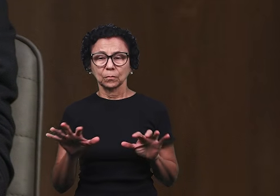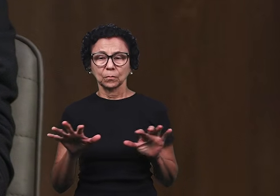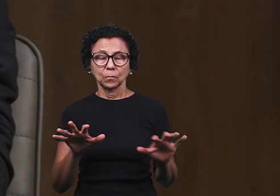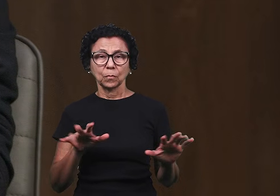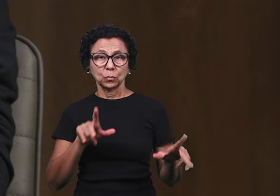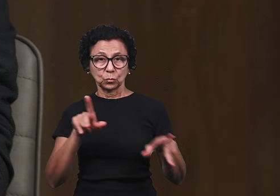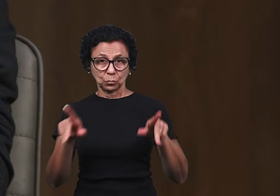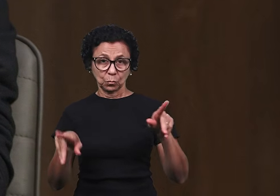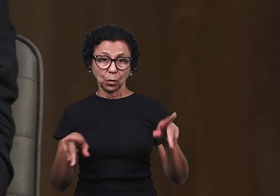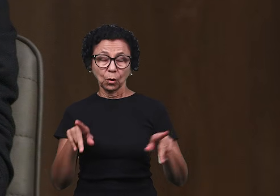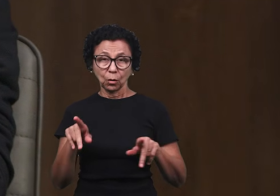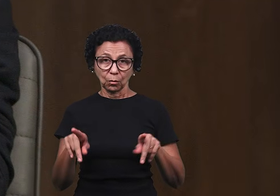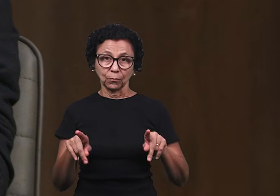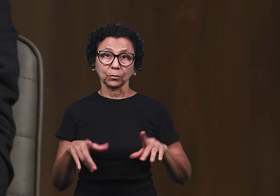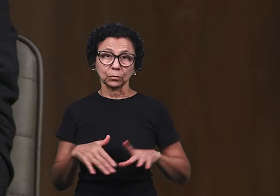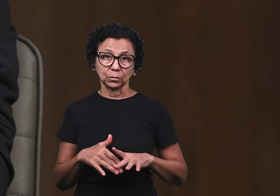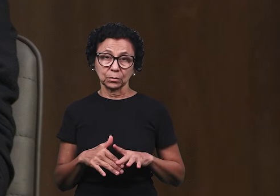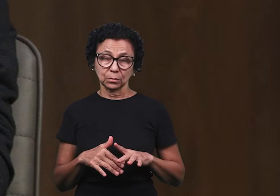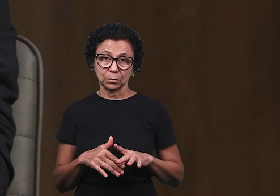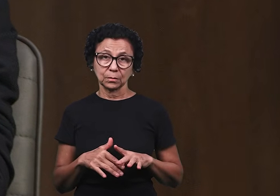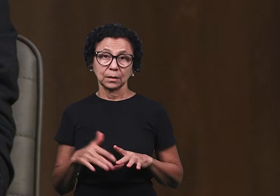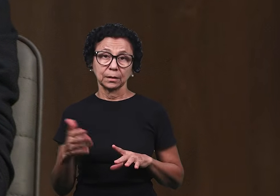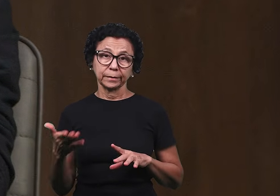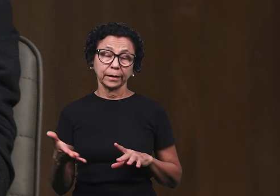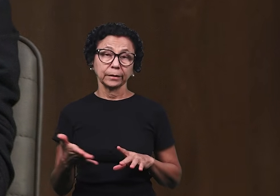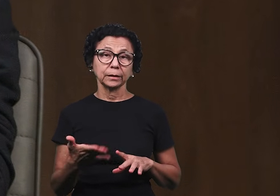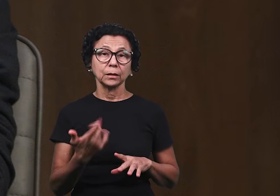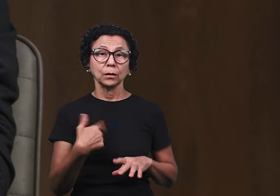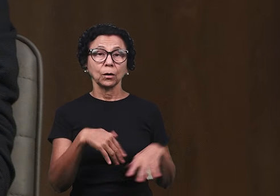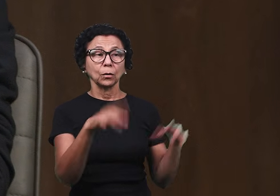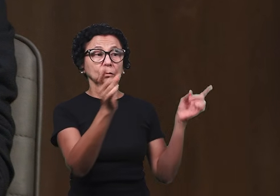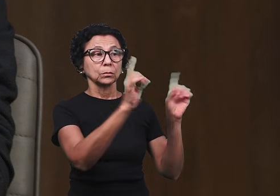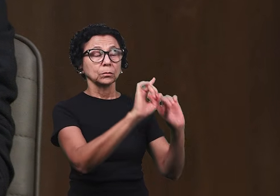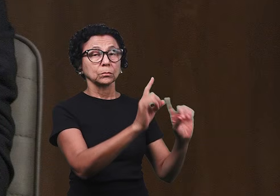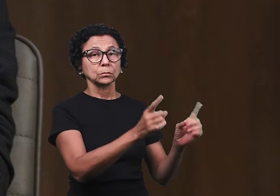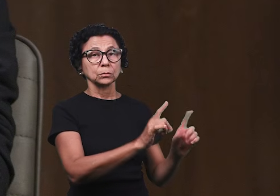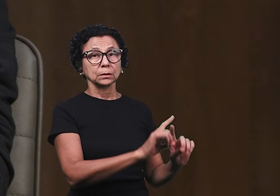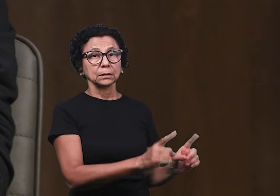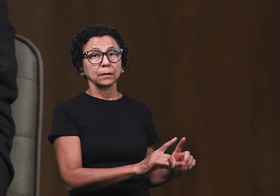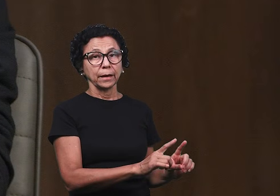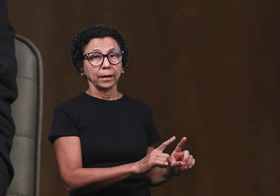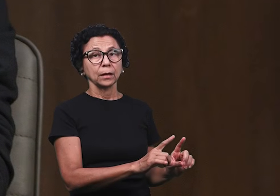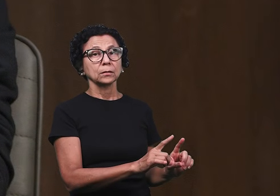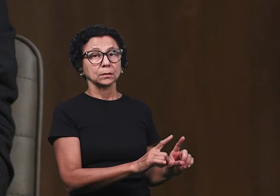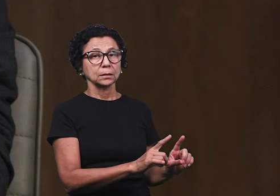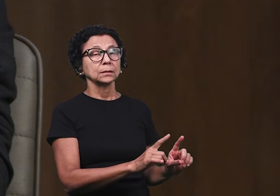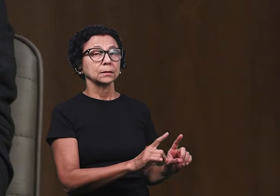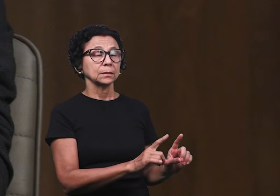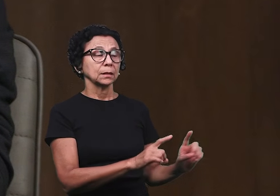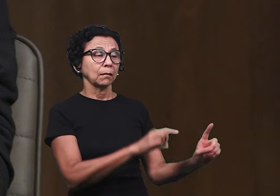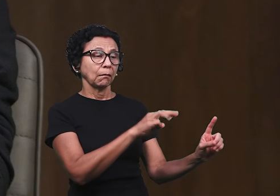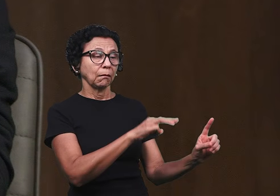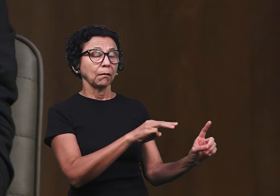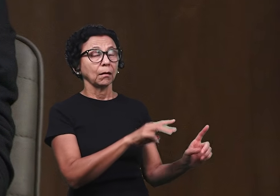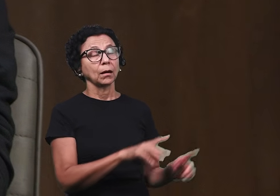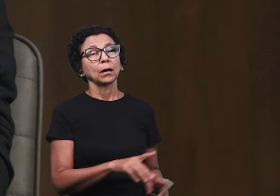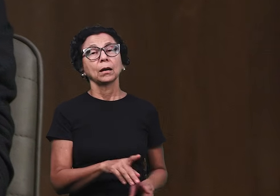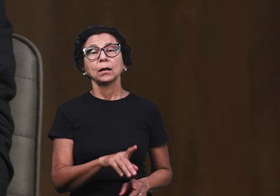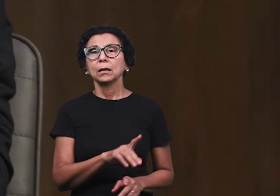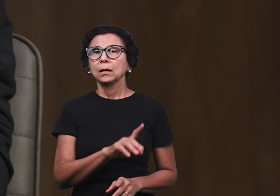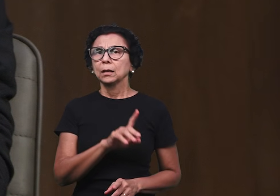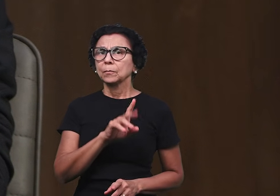ali, eles cultuassem outros deuses que não o Deus de